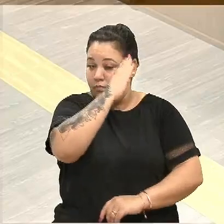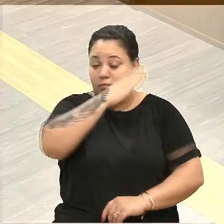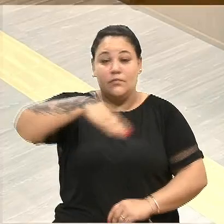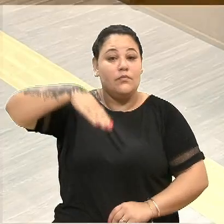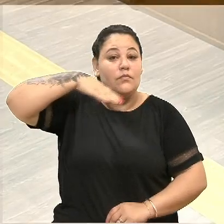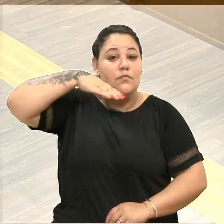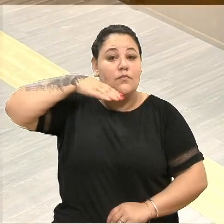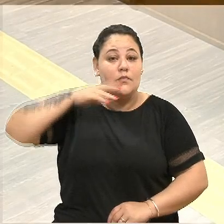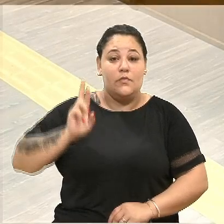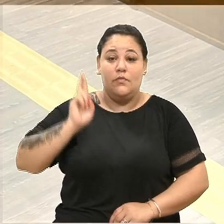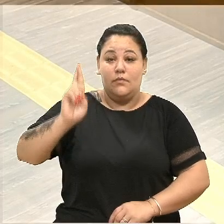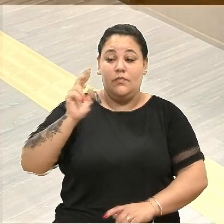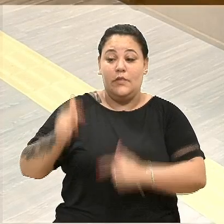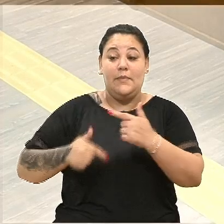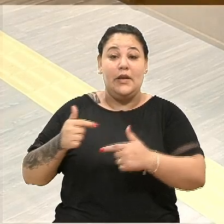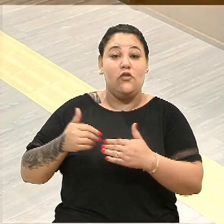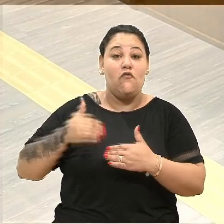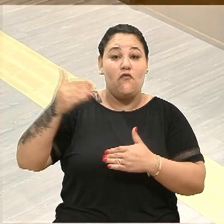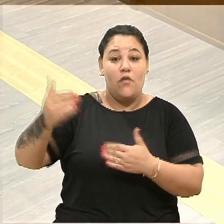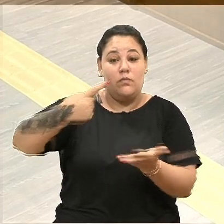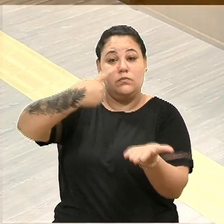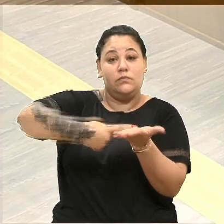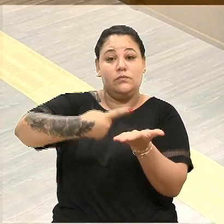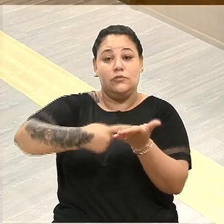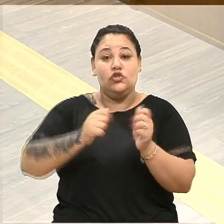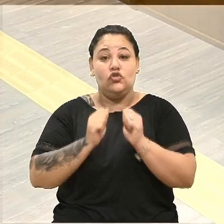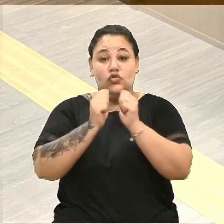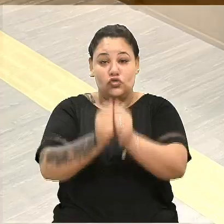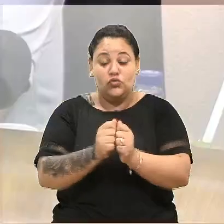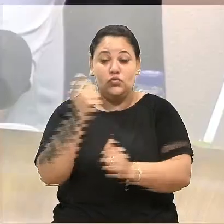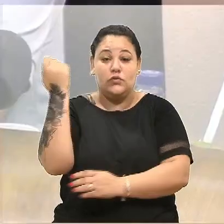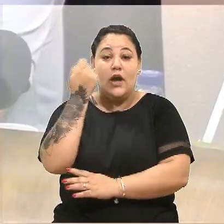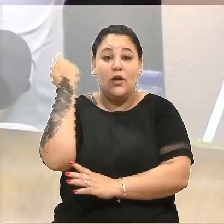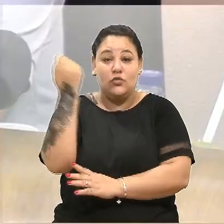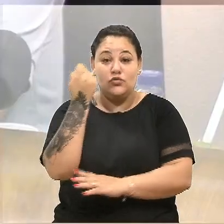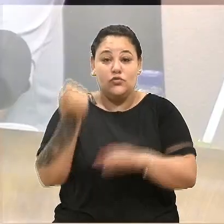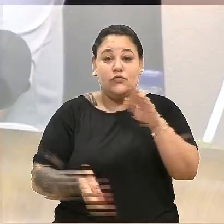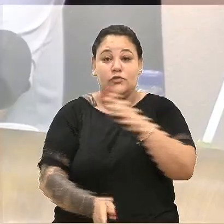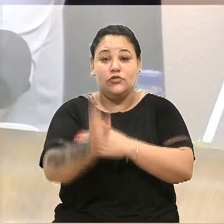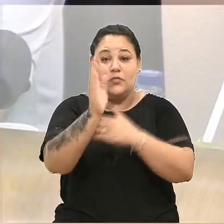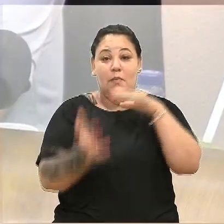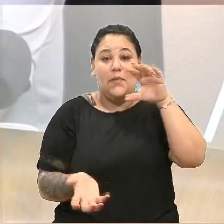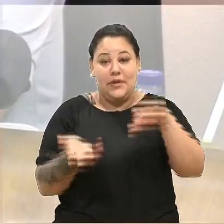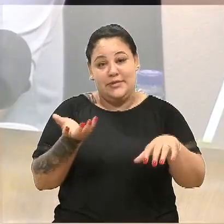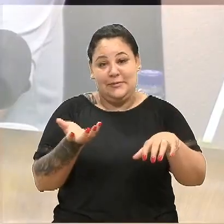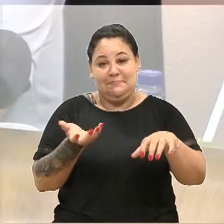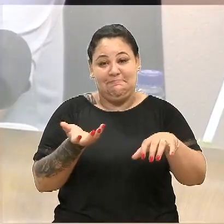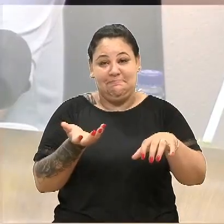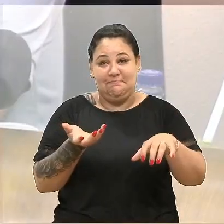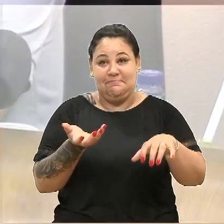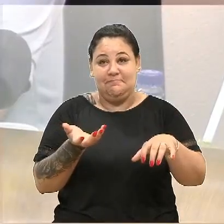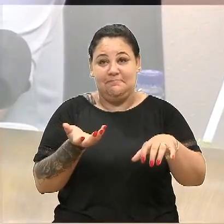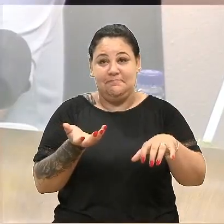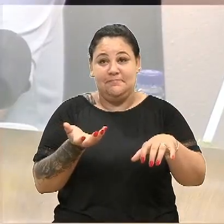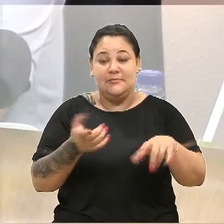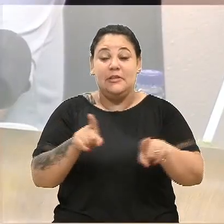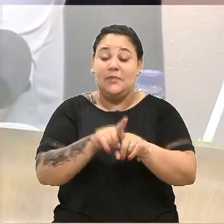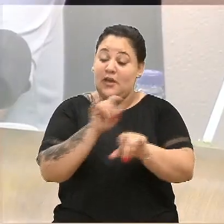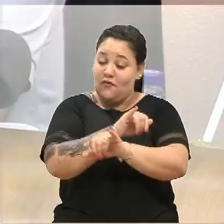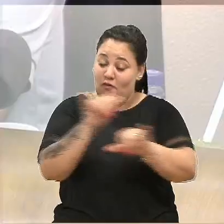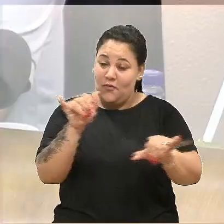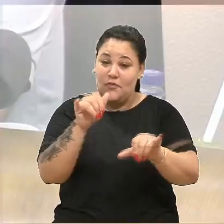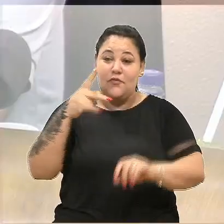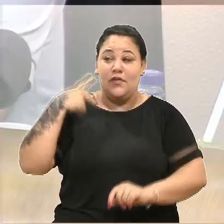Loyola estão em representação desta casa em agenda junto a parlamentares gaúchos em Brasília. Distrito Federal, informo também que o